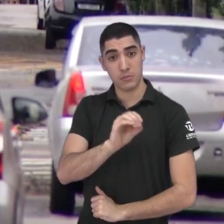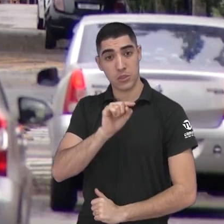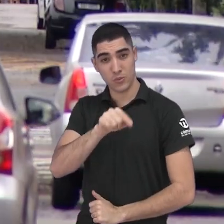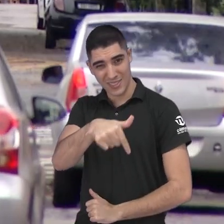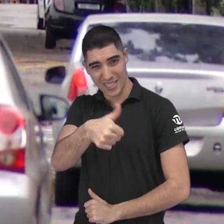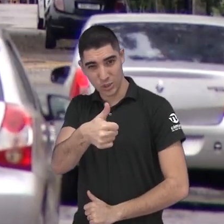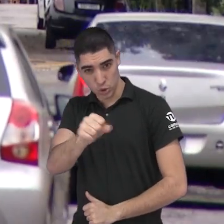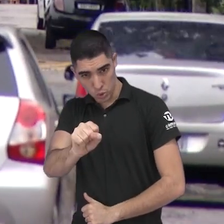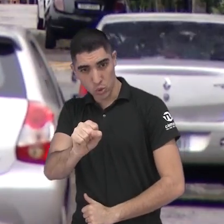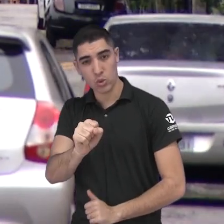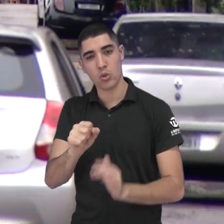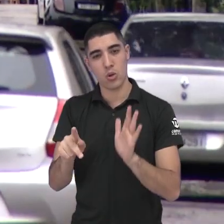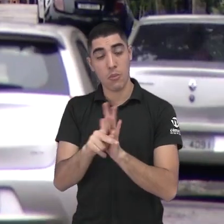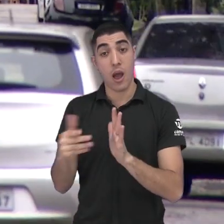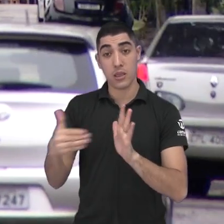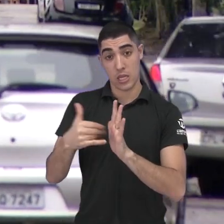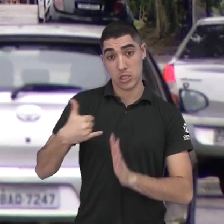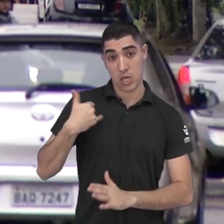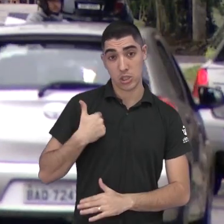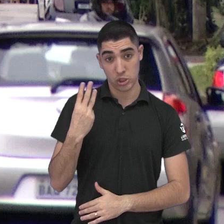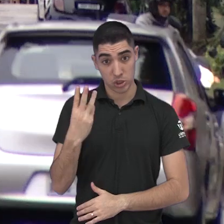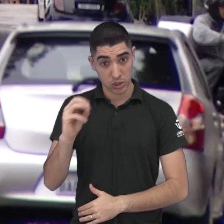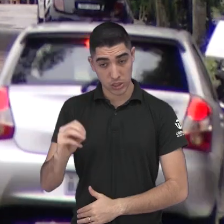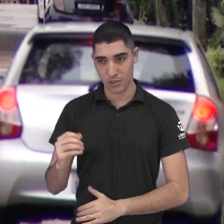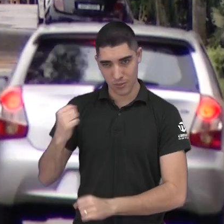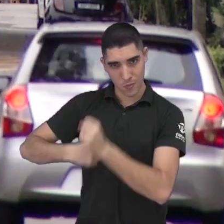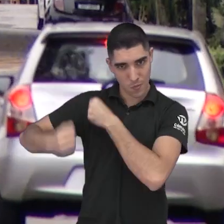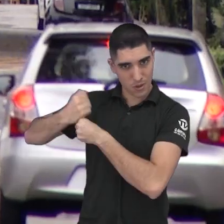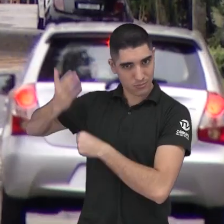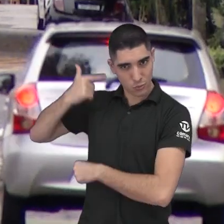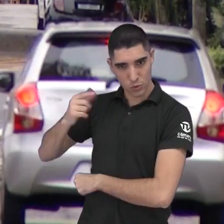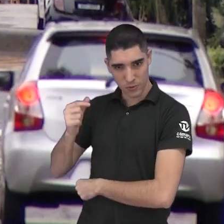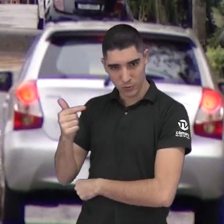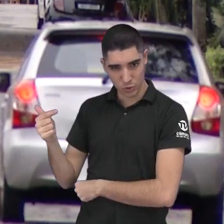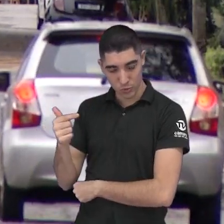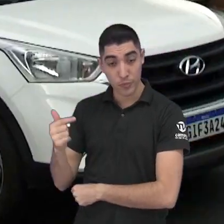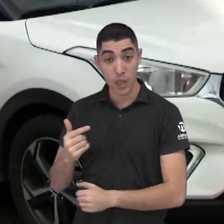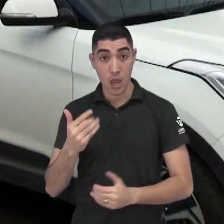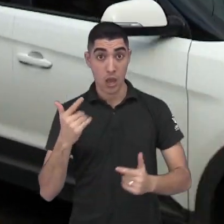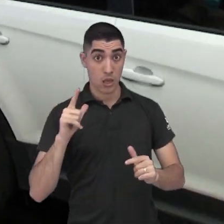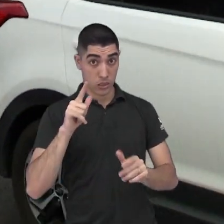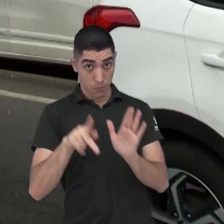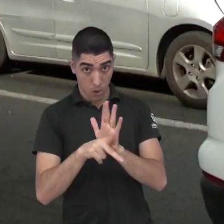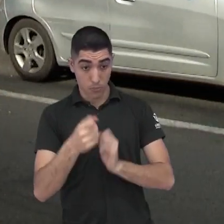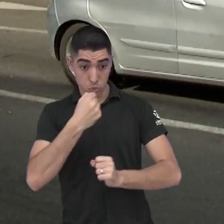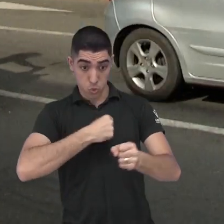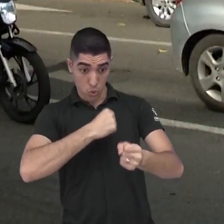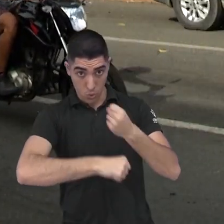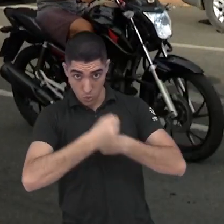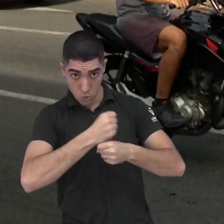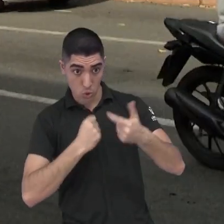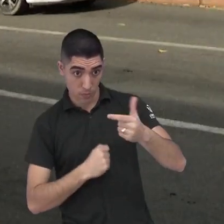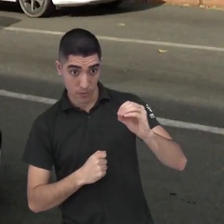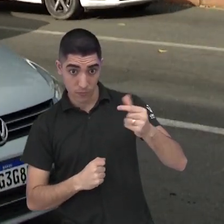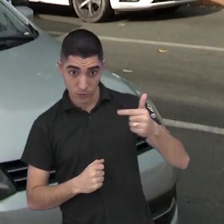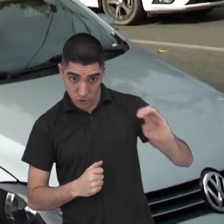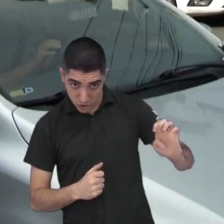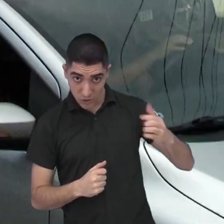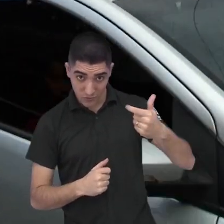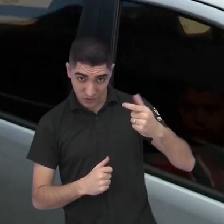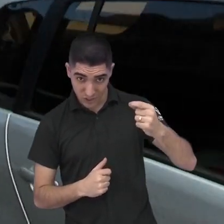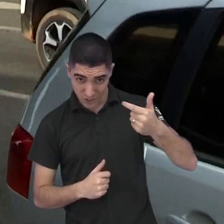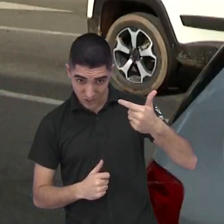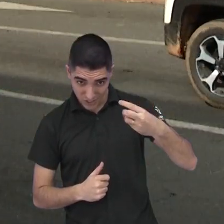10.718 novos condutores de até 30 anos na cidade em 2022. Em 2023, o número caiu para